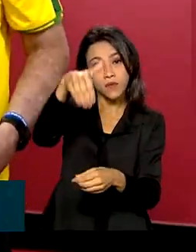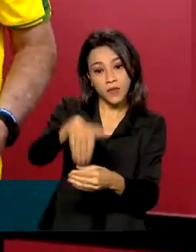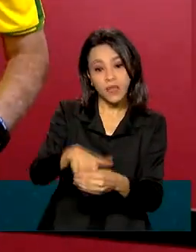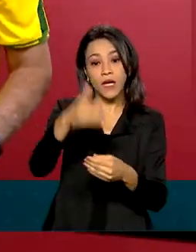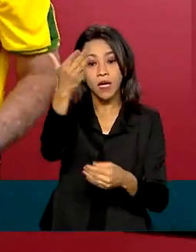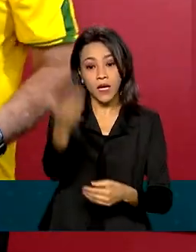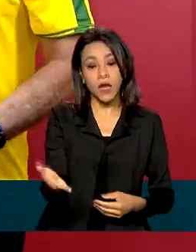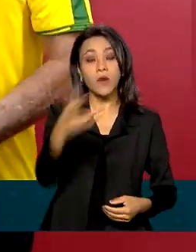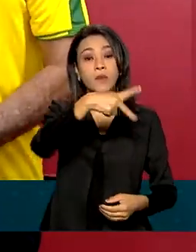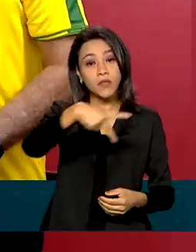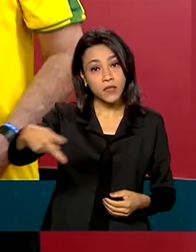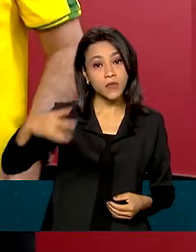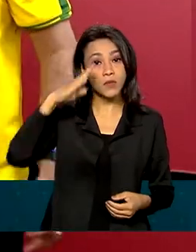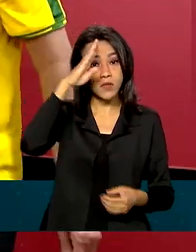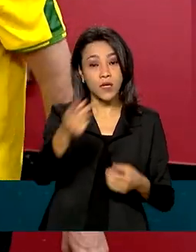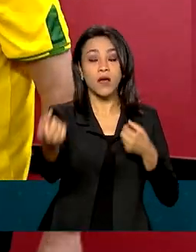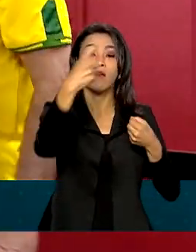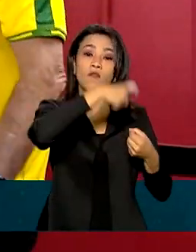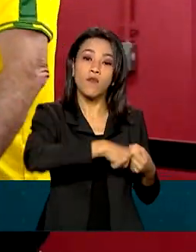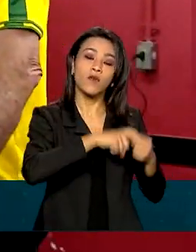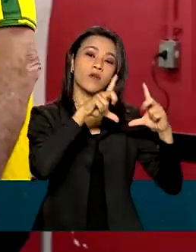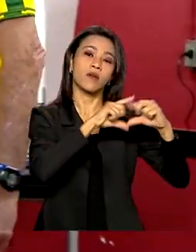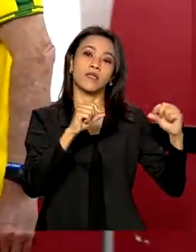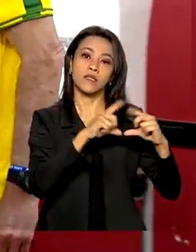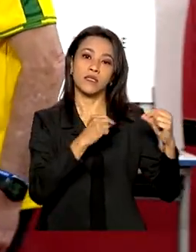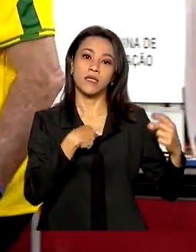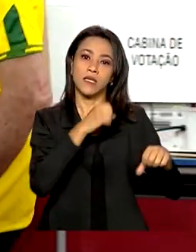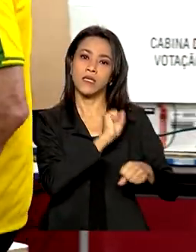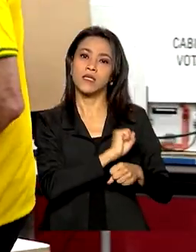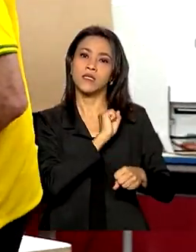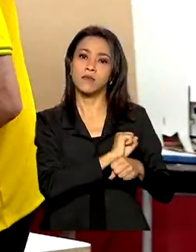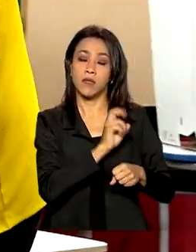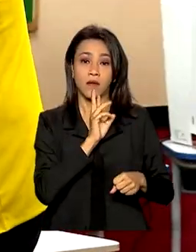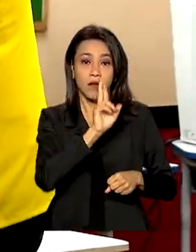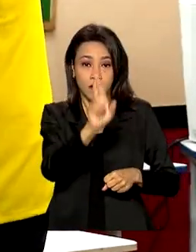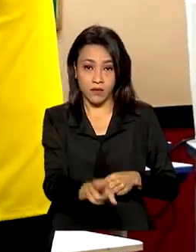Jair Bolsonaro retornou a Brasília, onde aguardou o resultado das eleições.